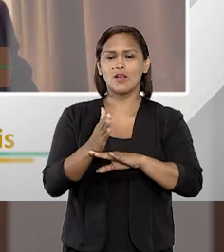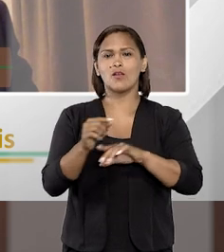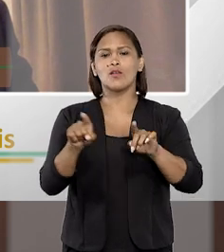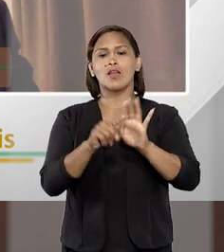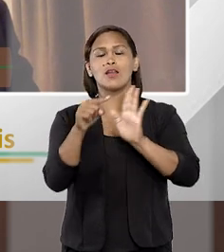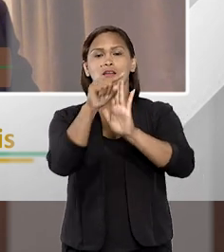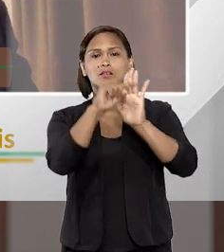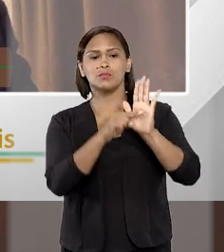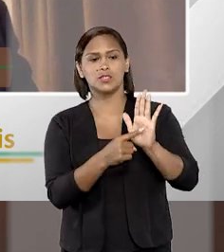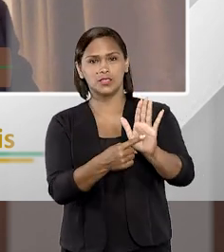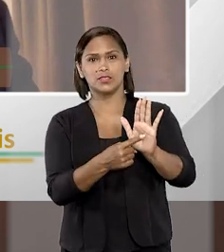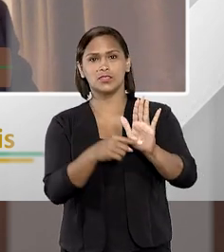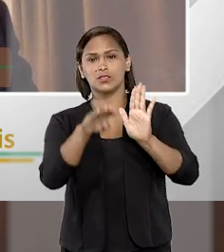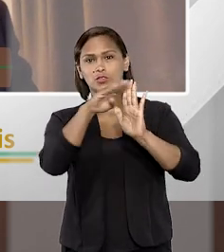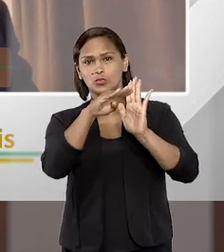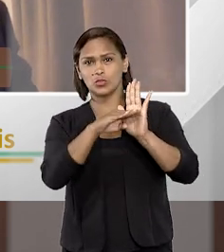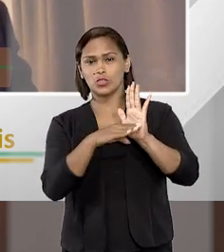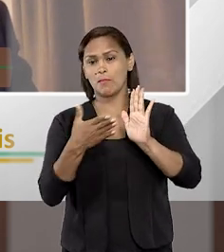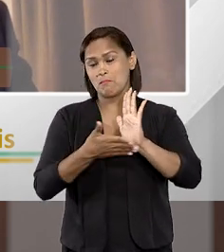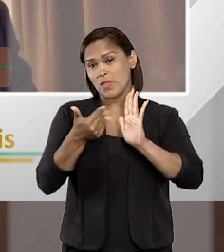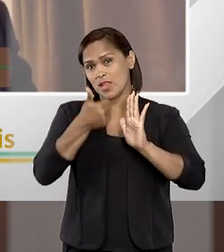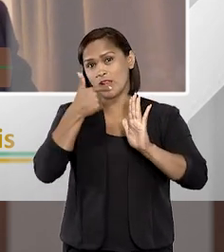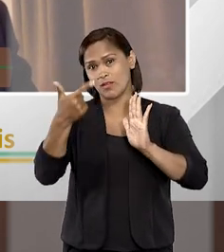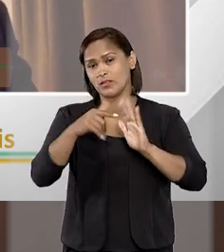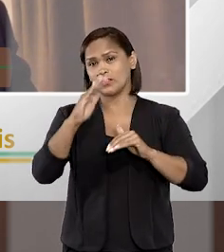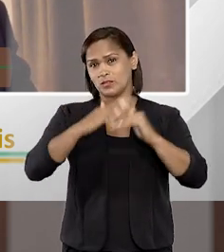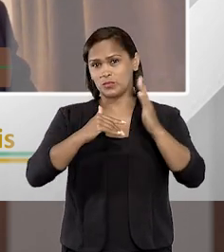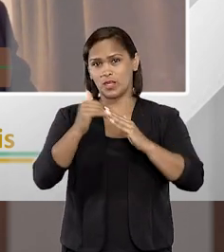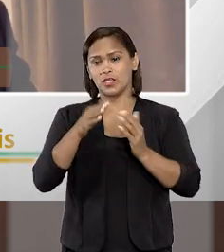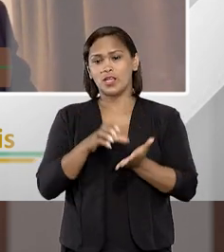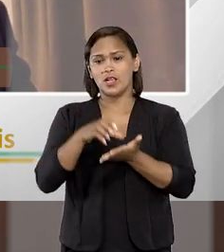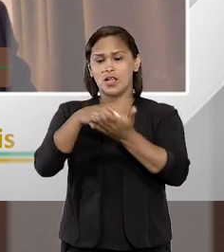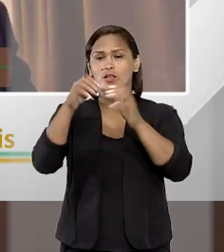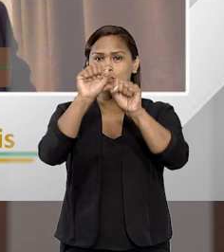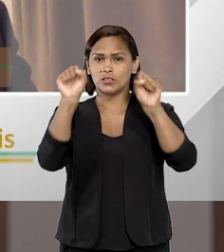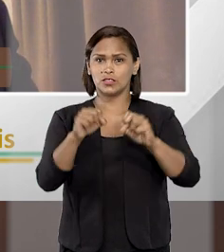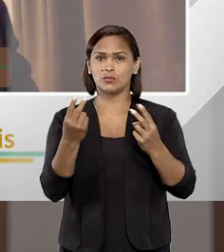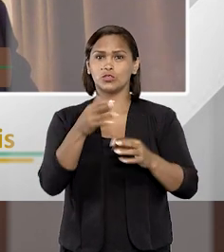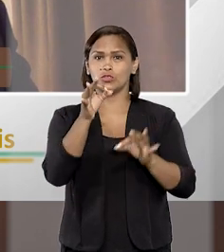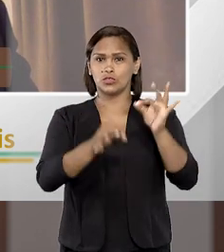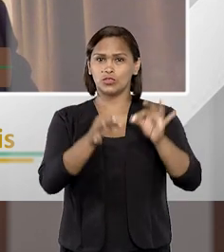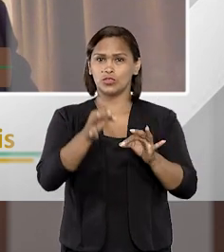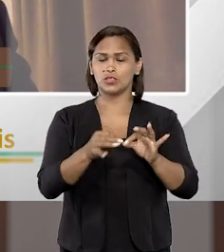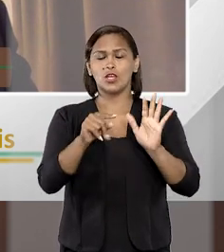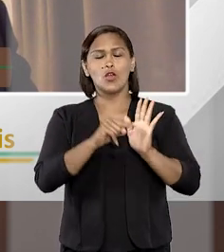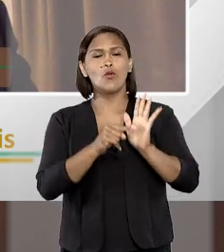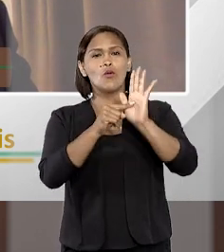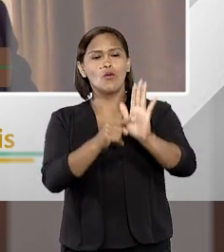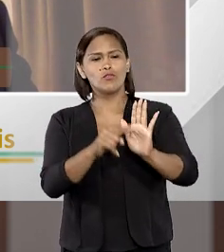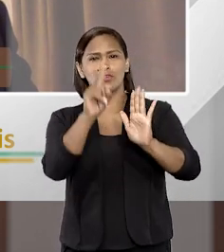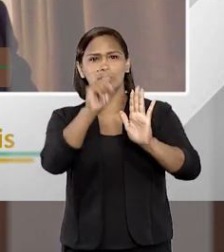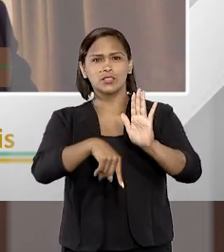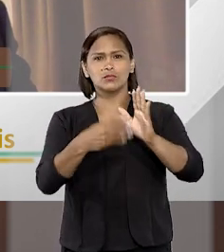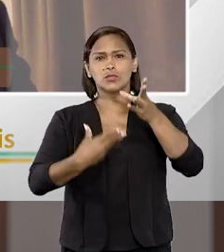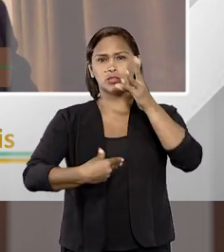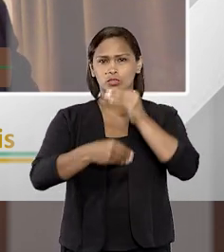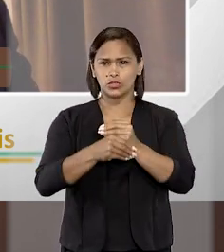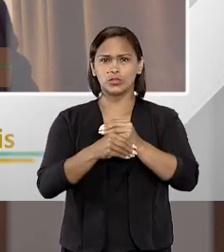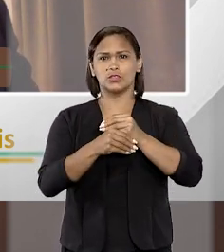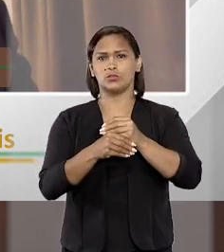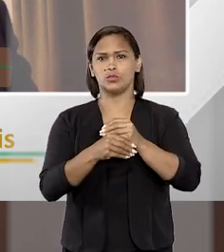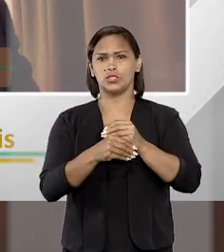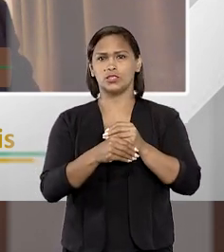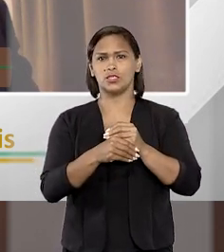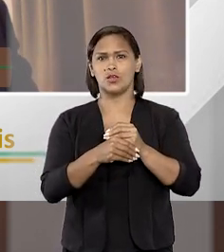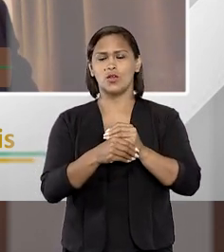apresentação de Protocolos de melhores práticas aos órgãos do sistema de Justiça oferecimento de contribuições